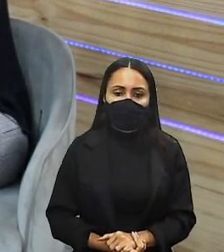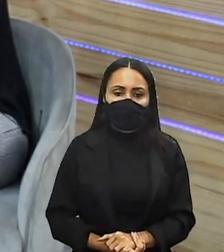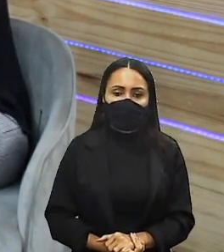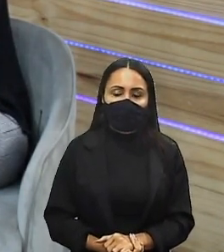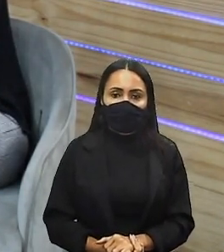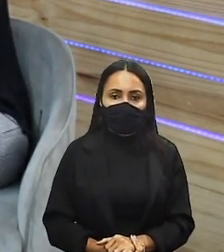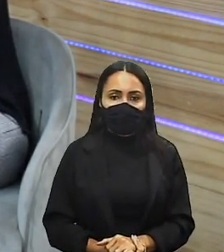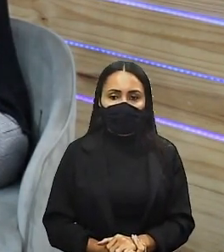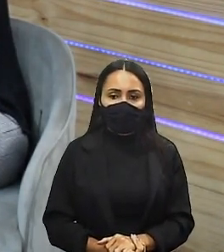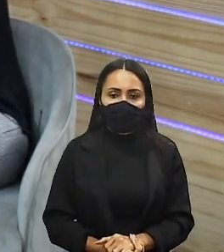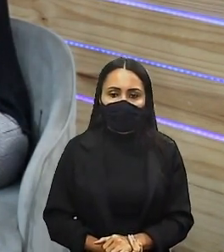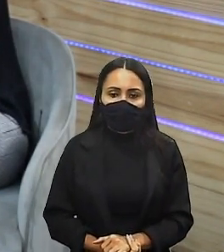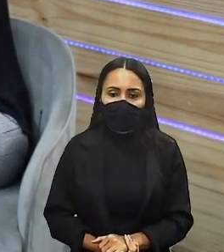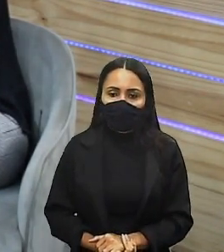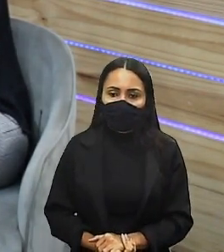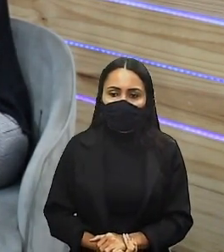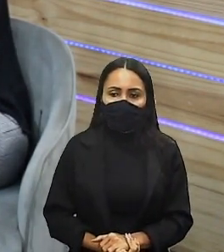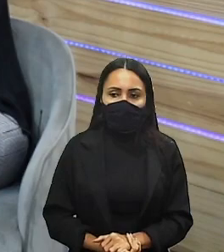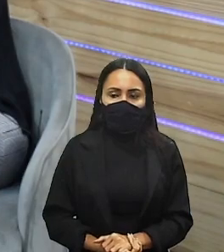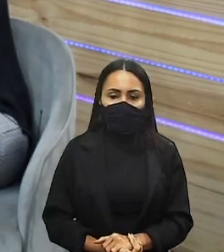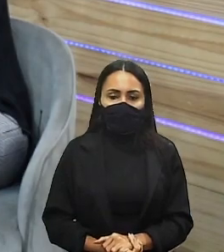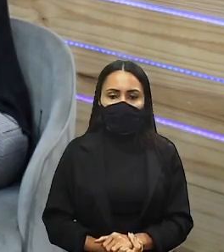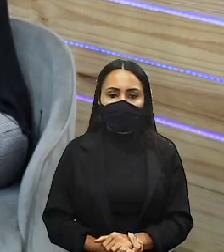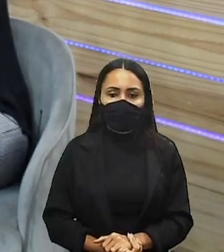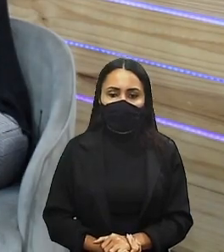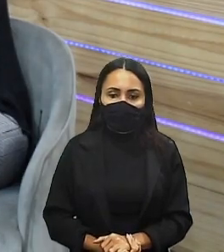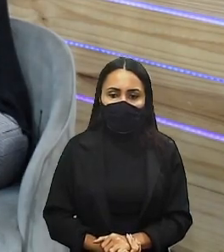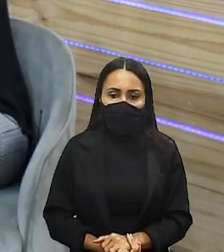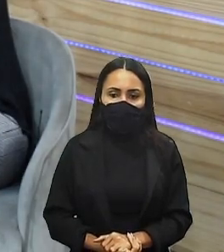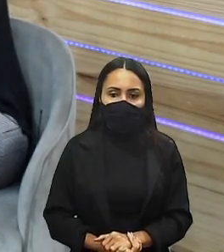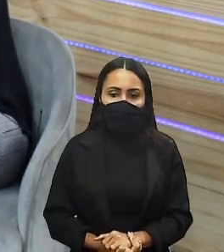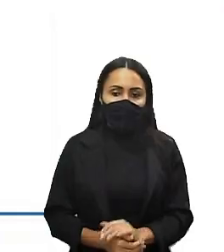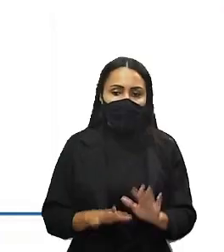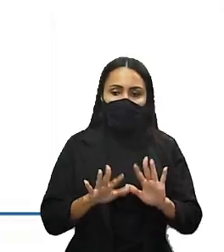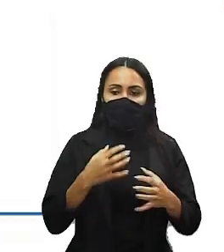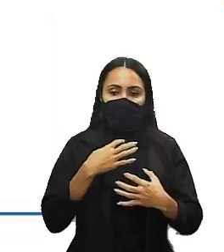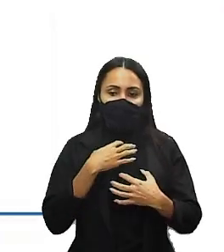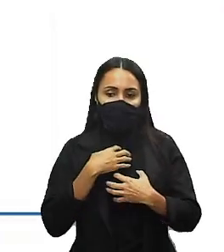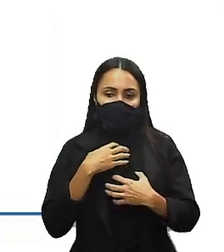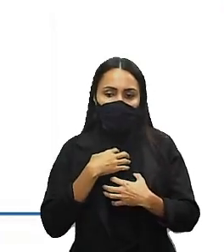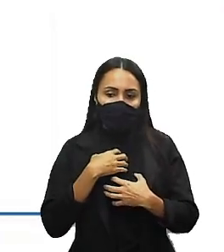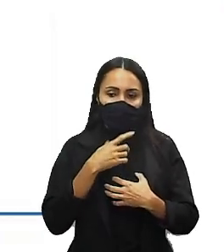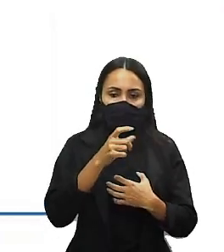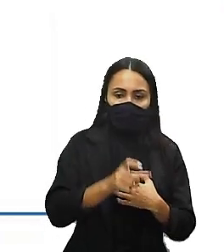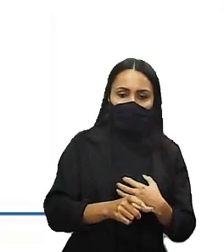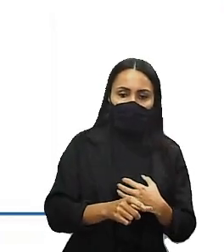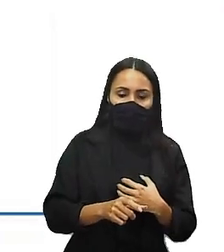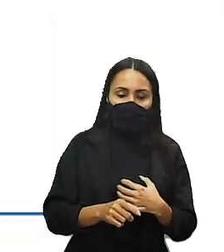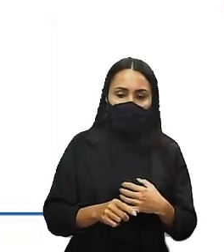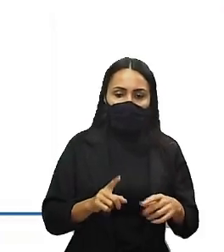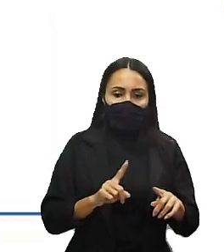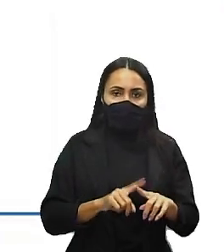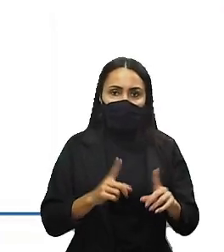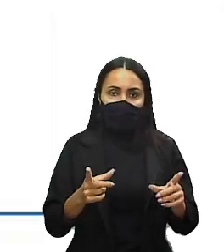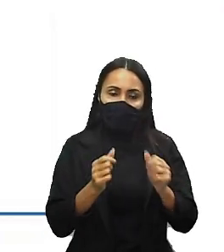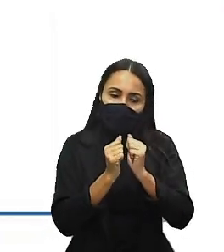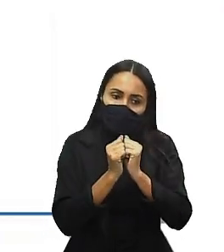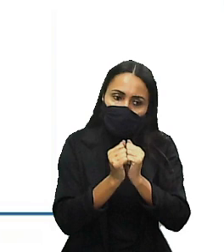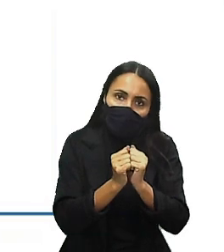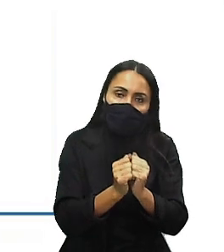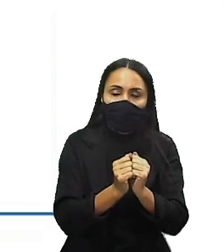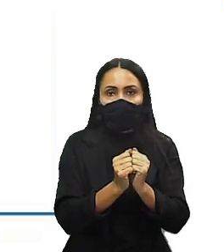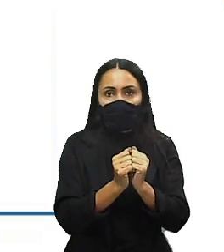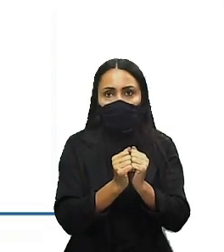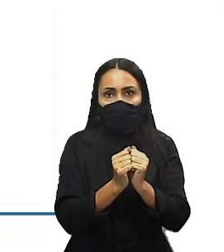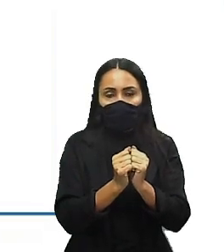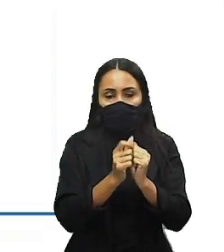Isso é fundamental. Então, a empatia não é sentir pelo outro, né? Mas sentir com